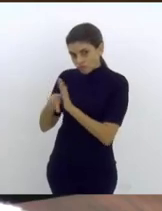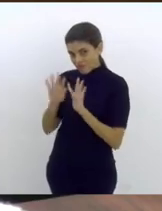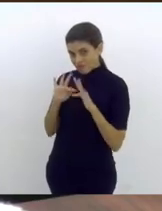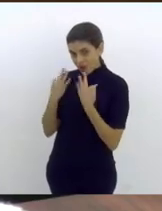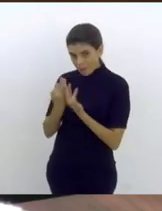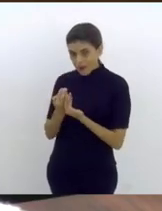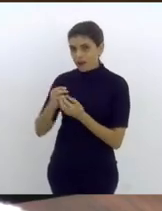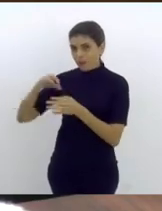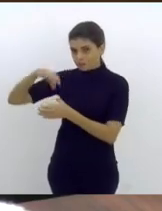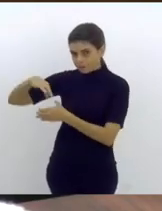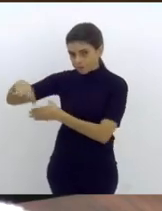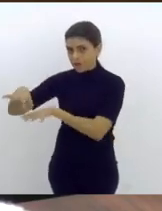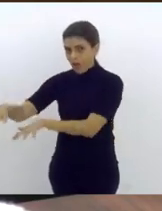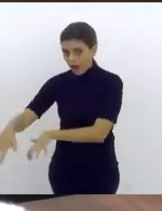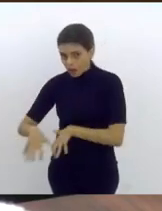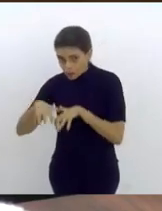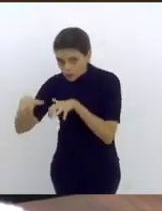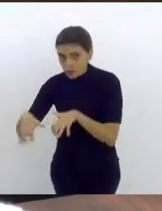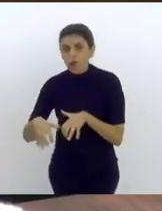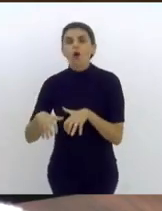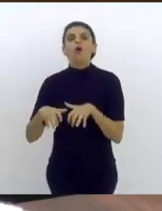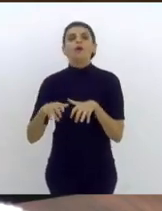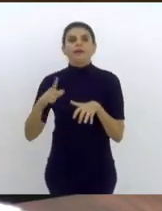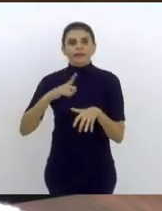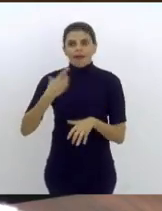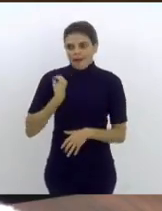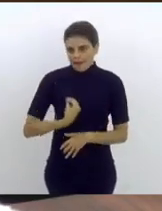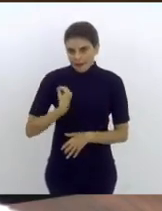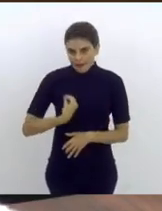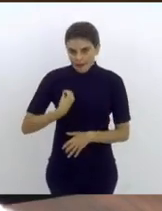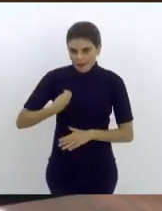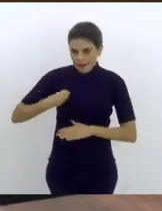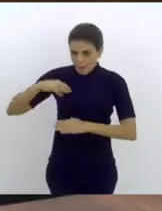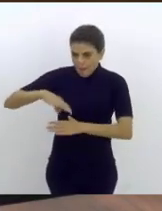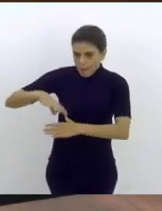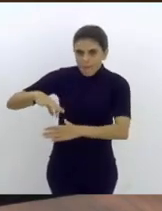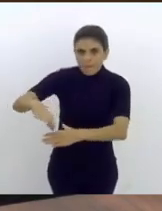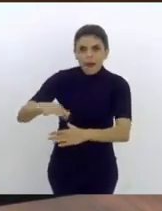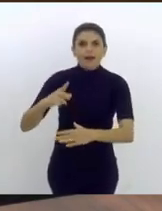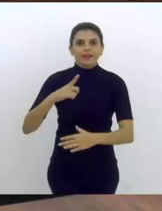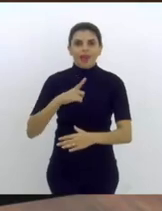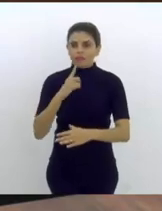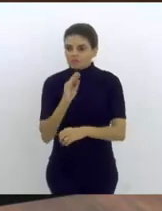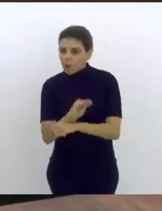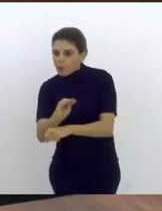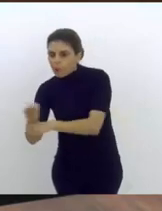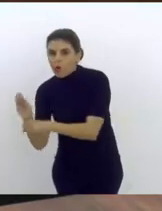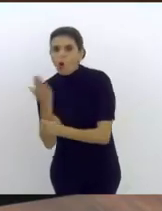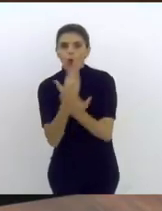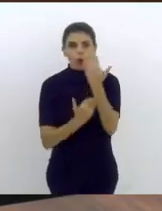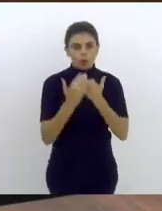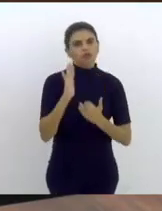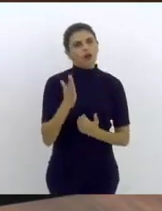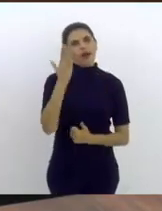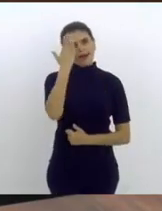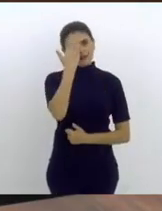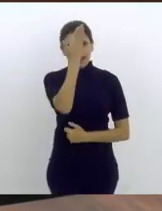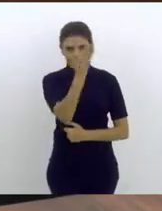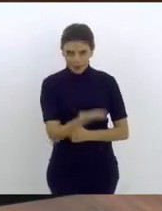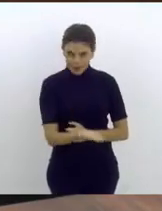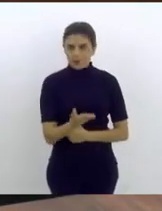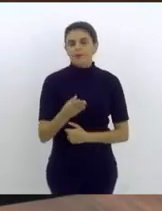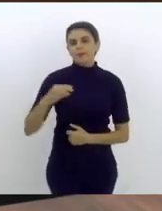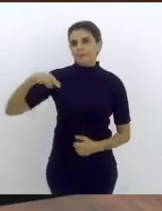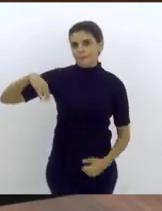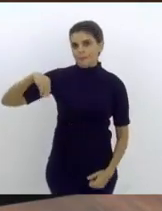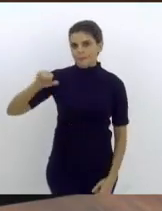terem um pedaço de chão para plantar para dar de comer porque a gente sabe também né deputada Marina do